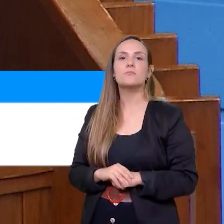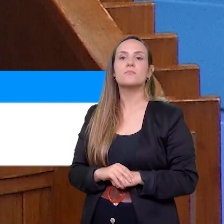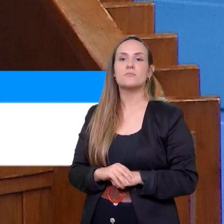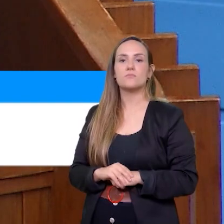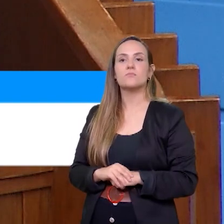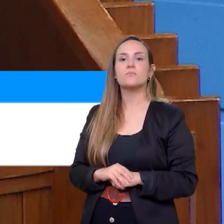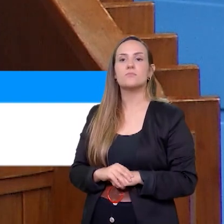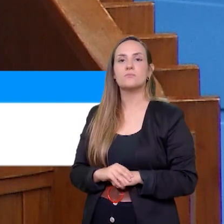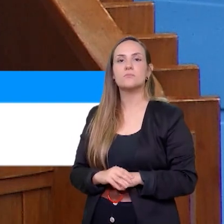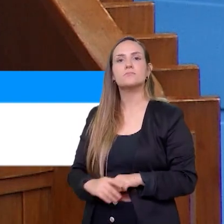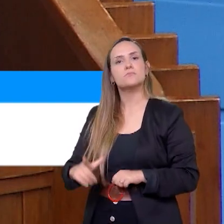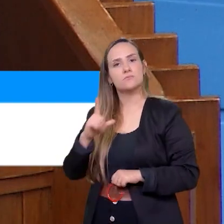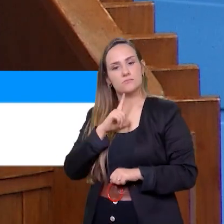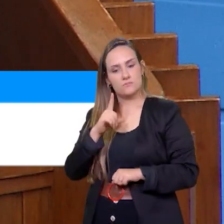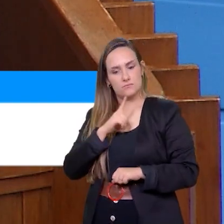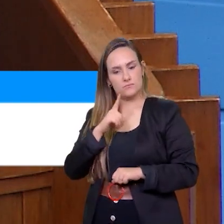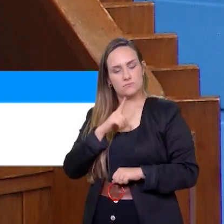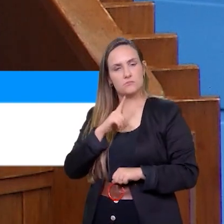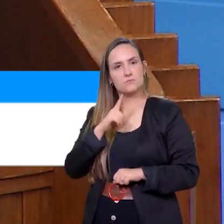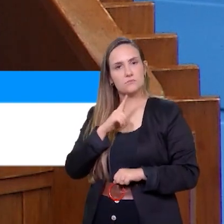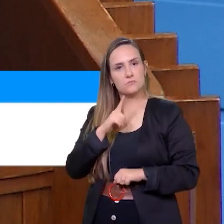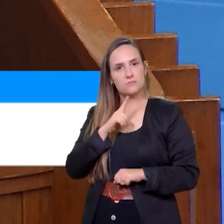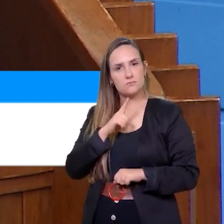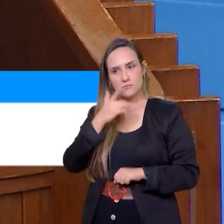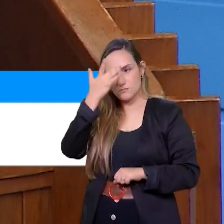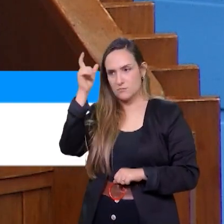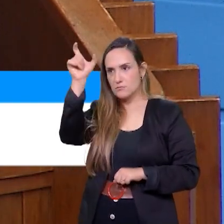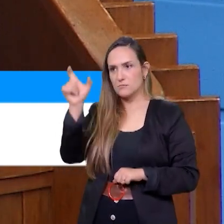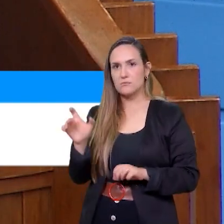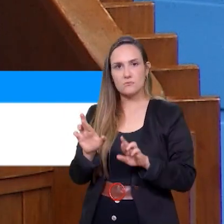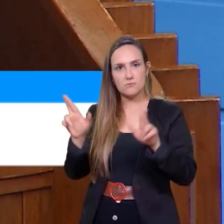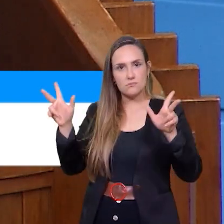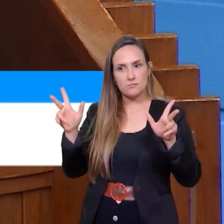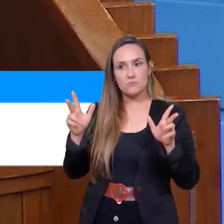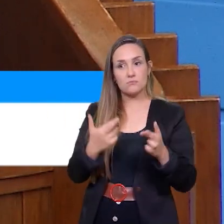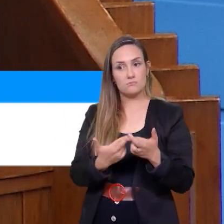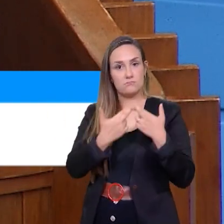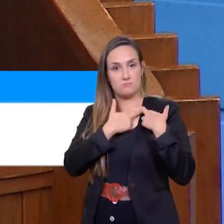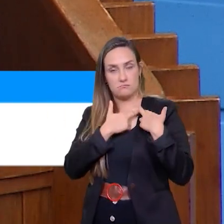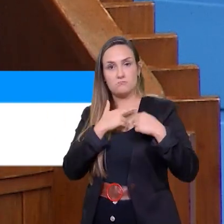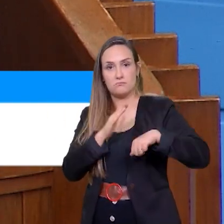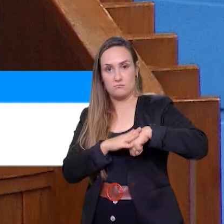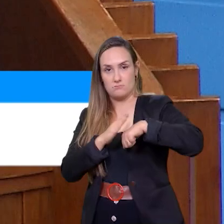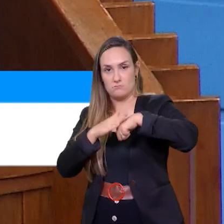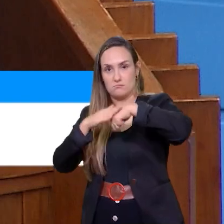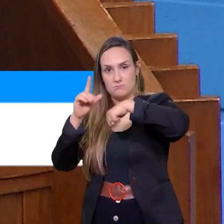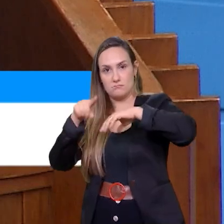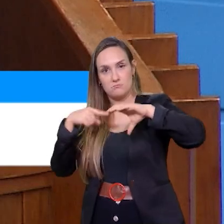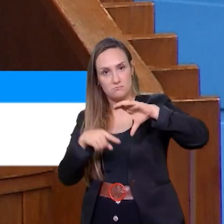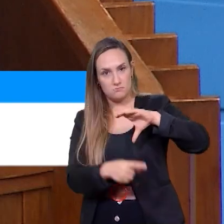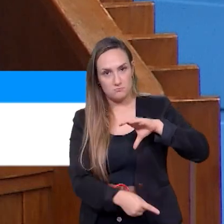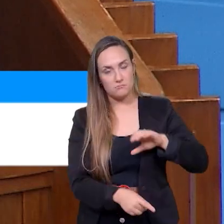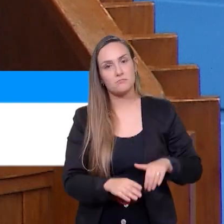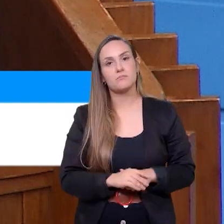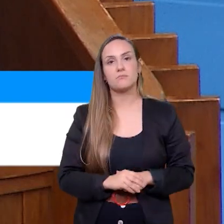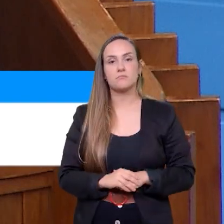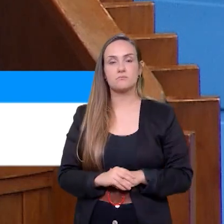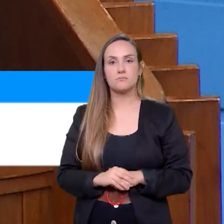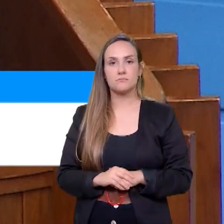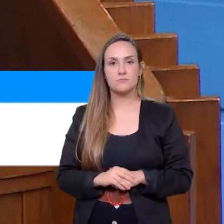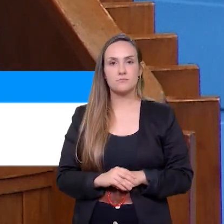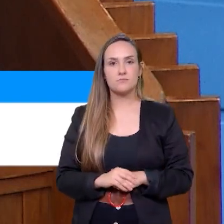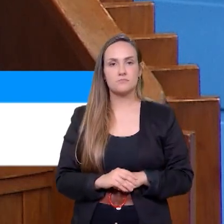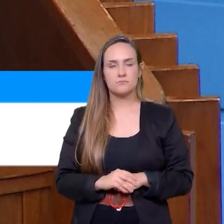entendimento, um governo de responsabilidade e que, portanto, obviamente, terão atores diferentes